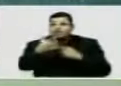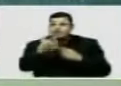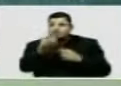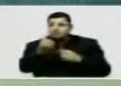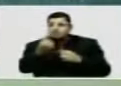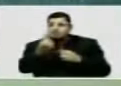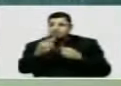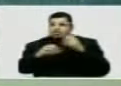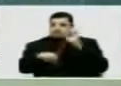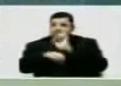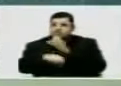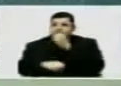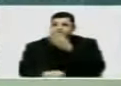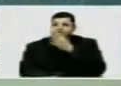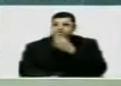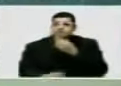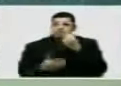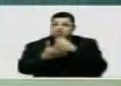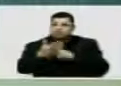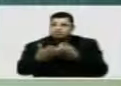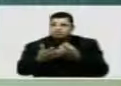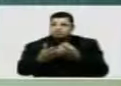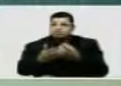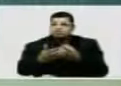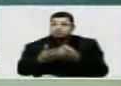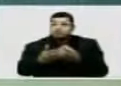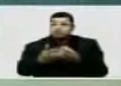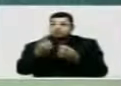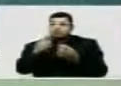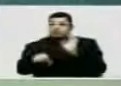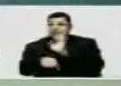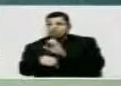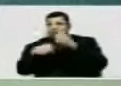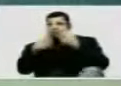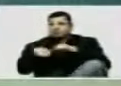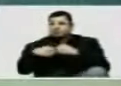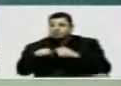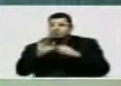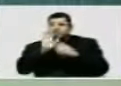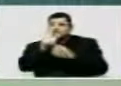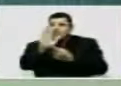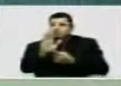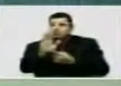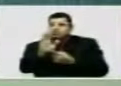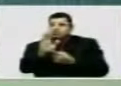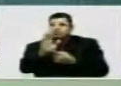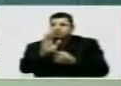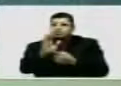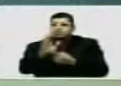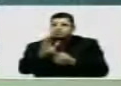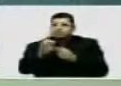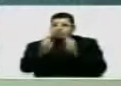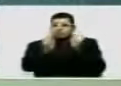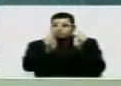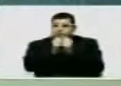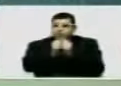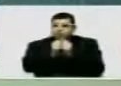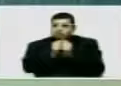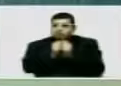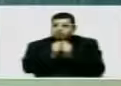estados contra um estado, é uma luta em que esse um estado precisa de demonstrações absolutas de